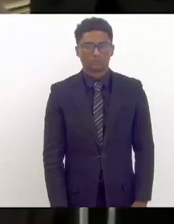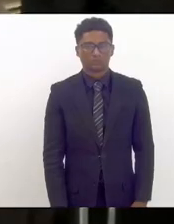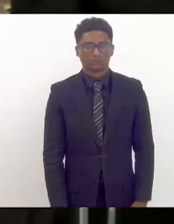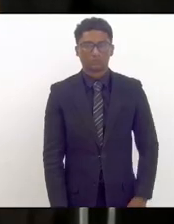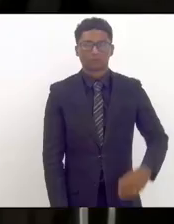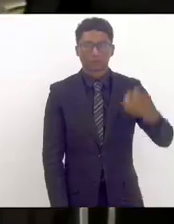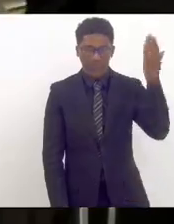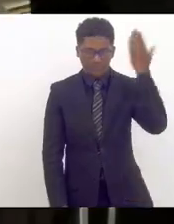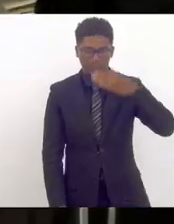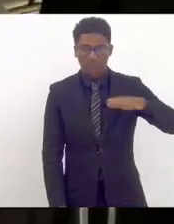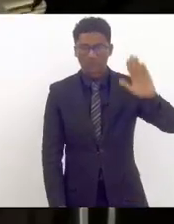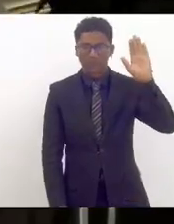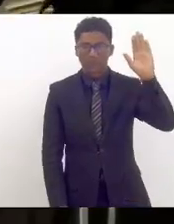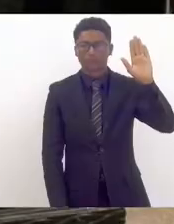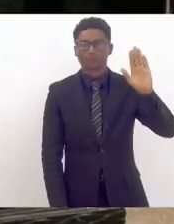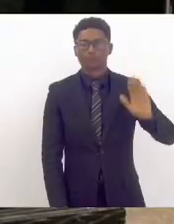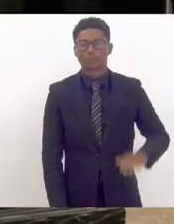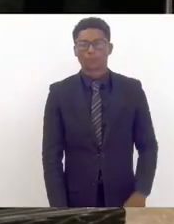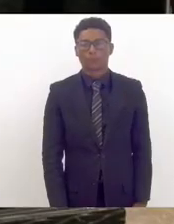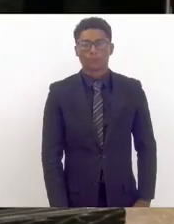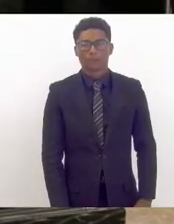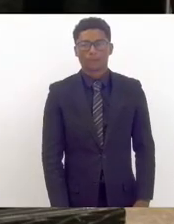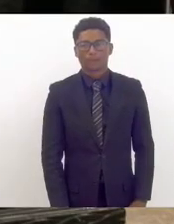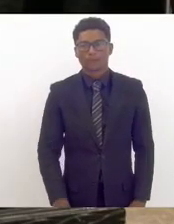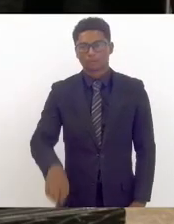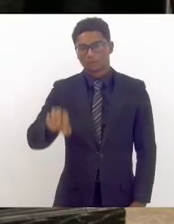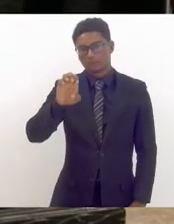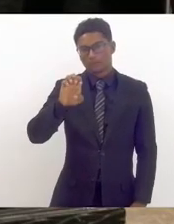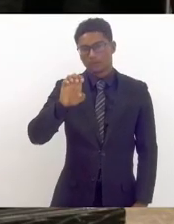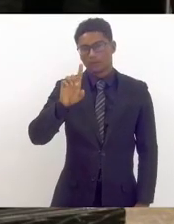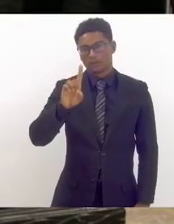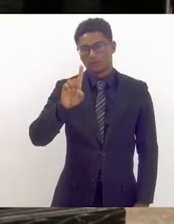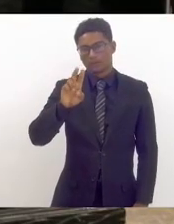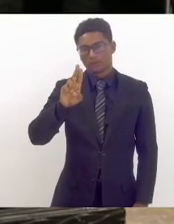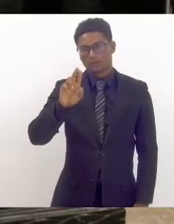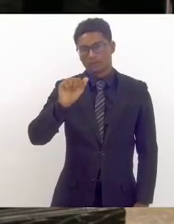Assim o prometo. Eduardo Cavalieri.